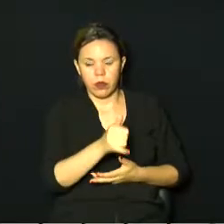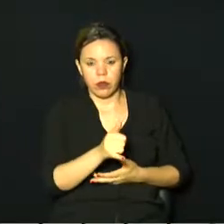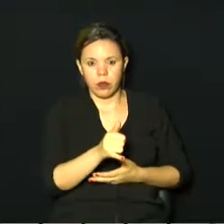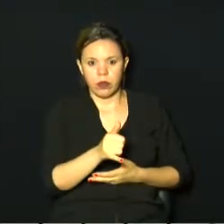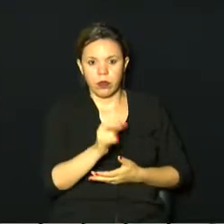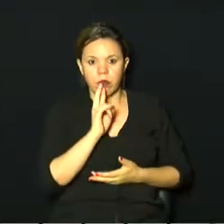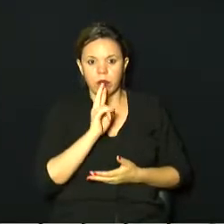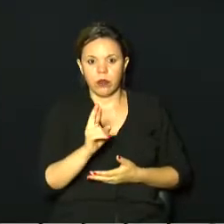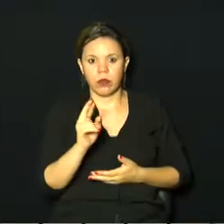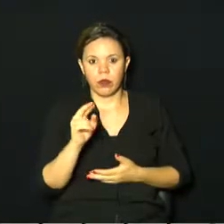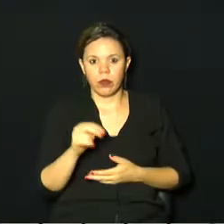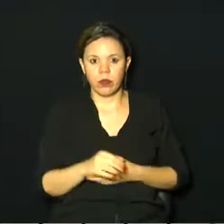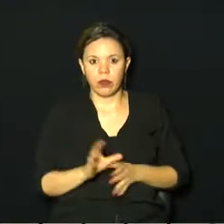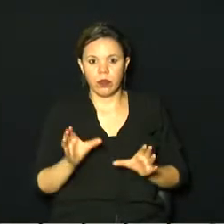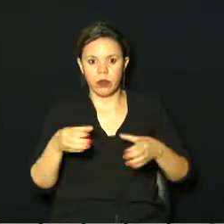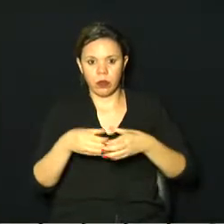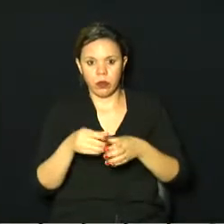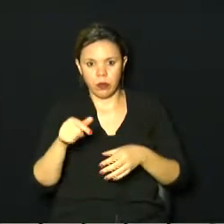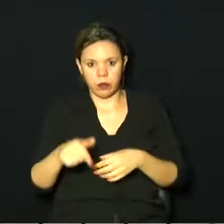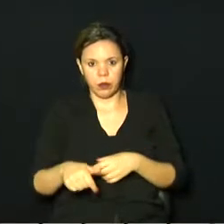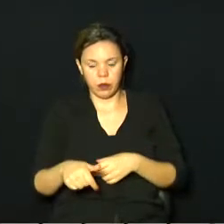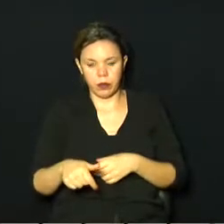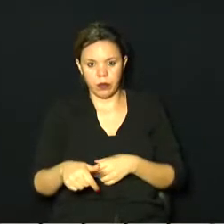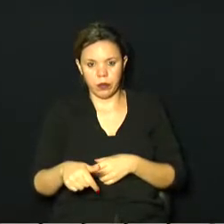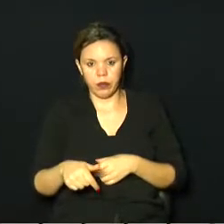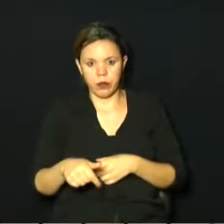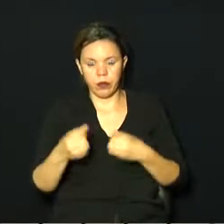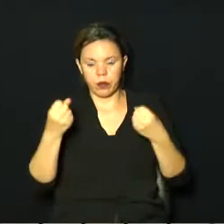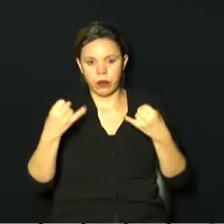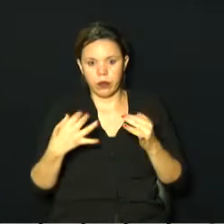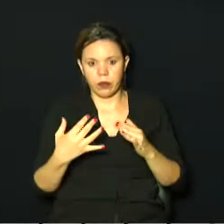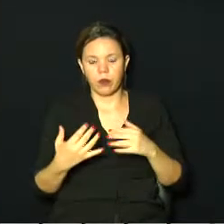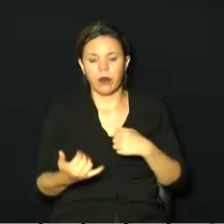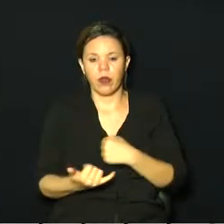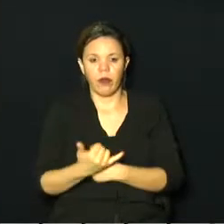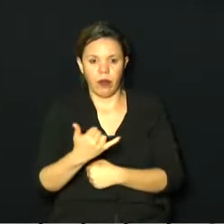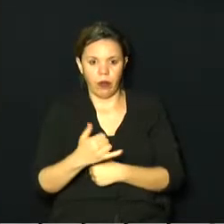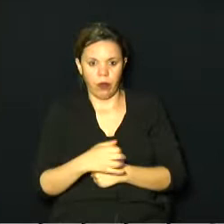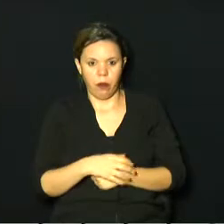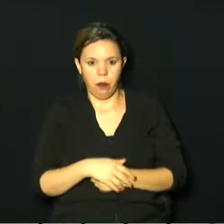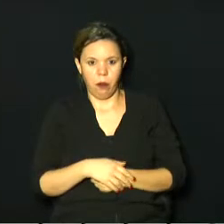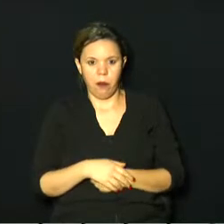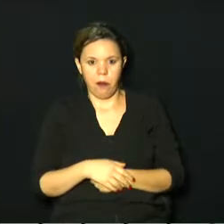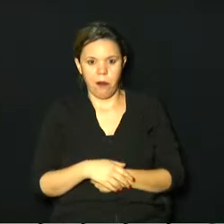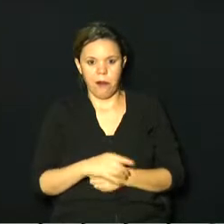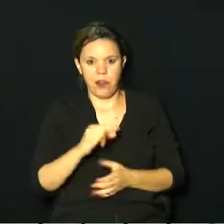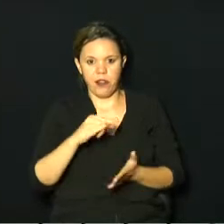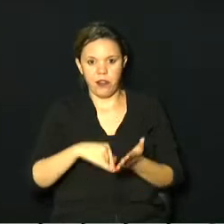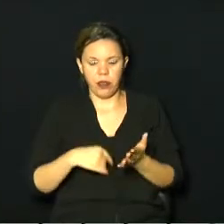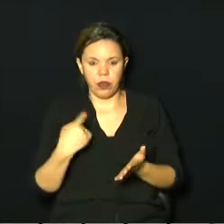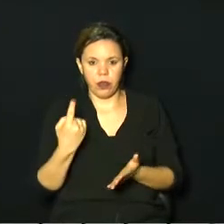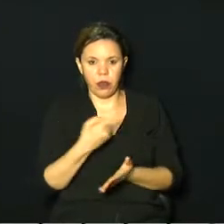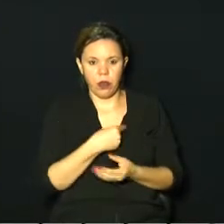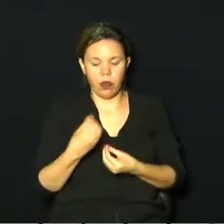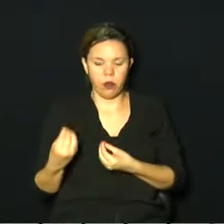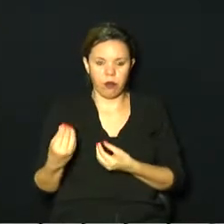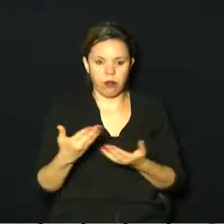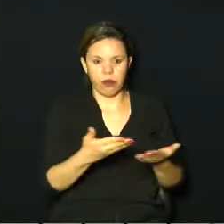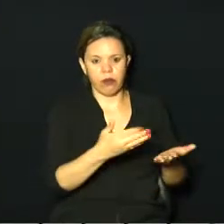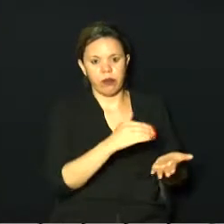uma resposta aqui para a comissão também, além da justificativa, do ofício que nós